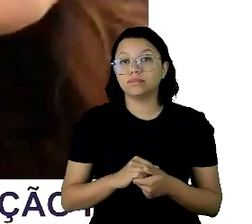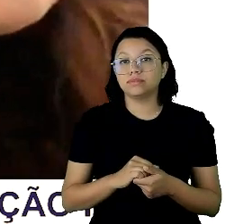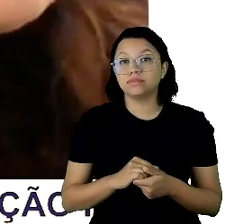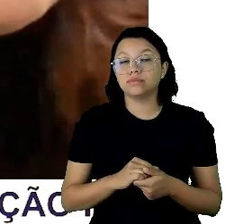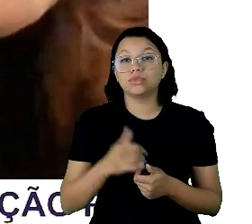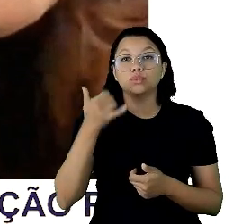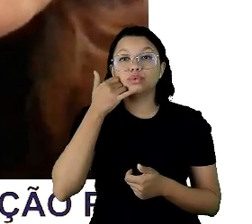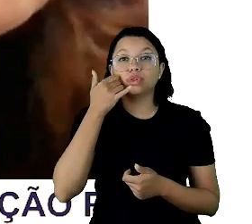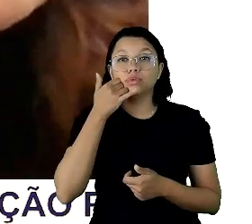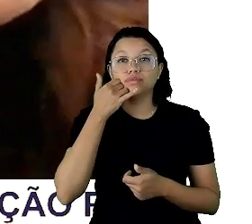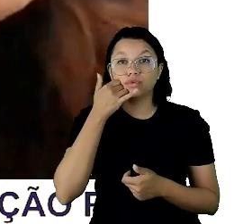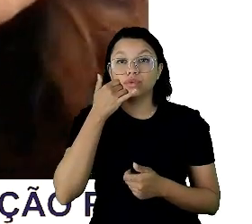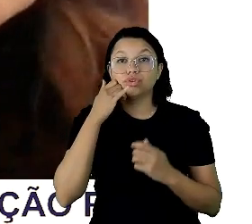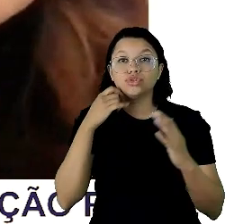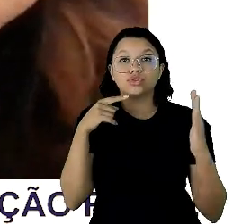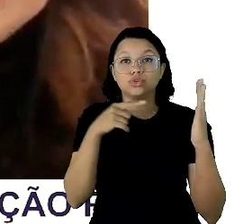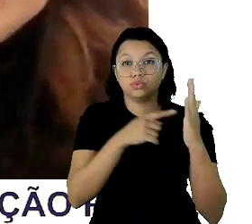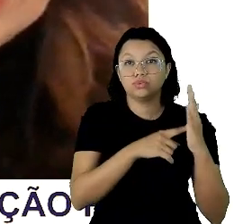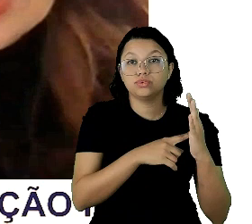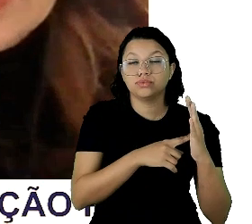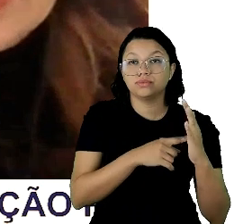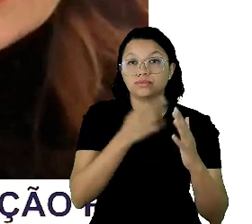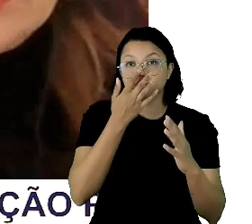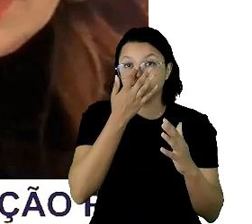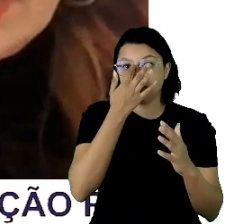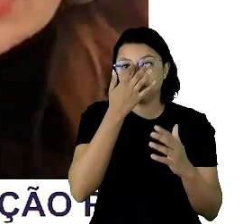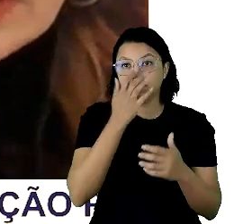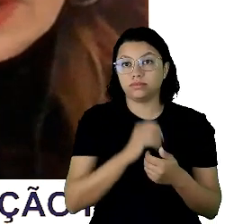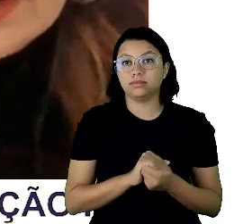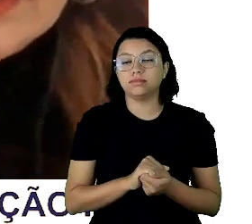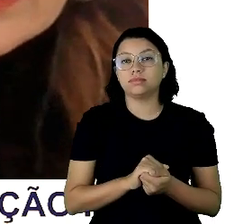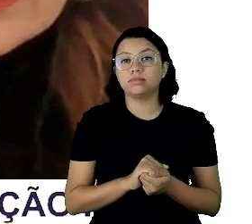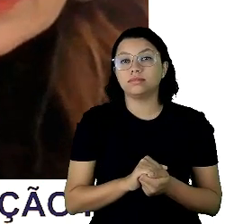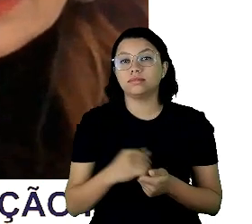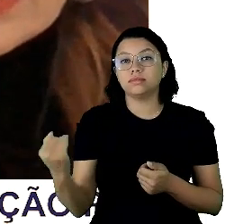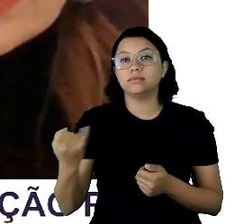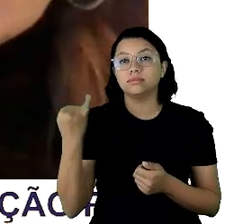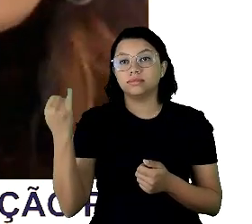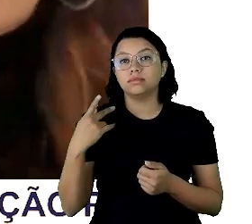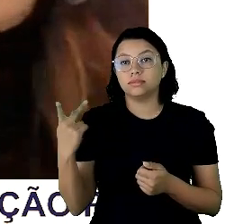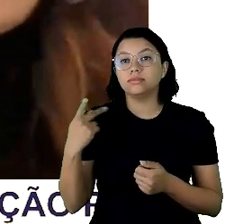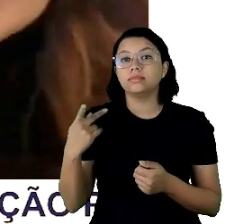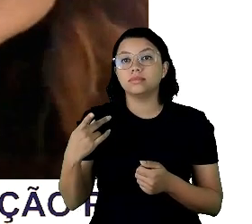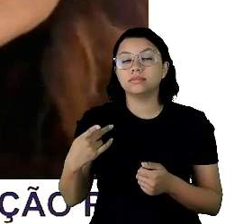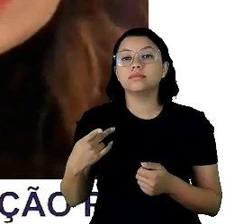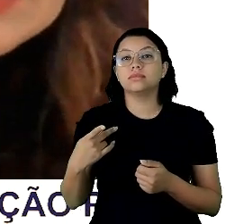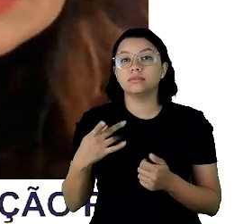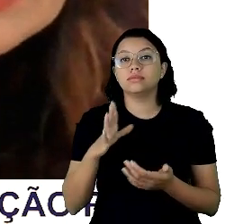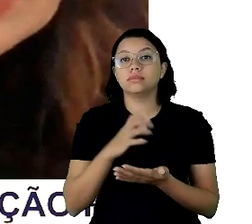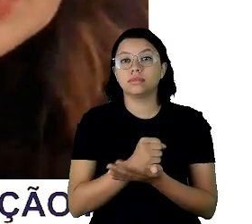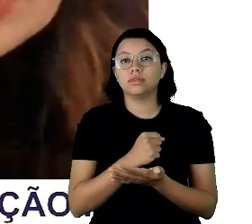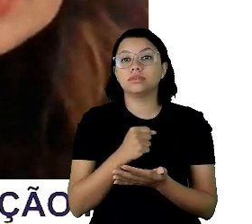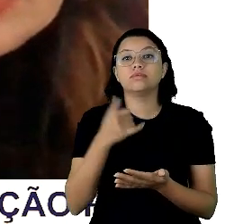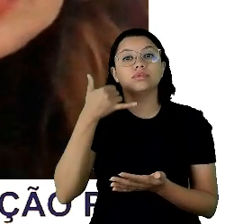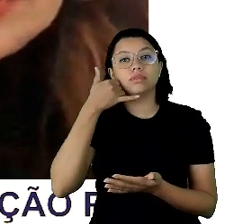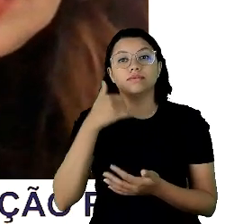denúncia. É importante a gente ter salvo. Eu acho até que eu acho até que eu tinha